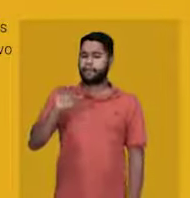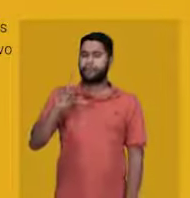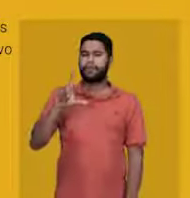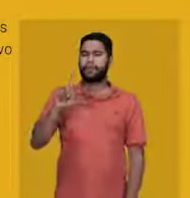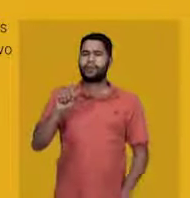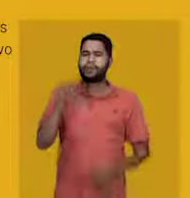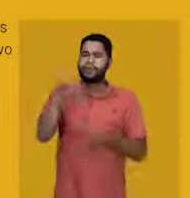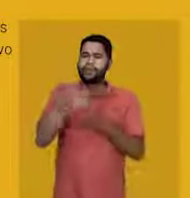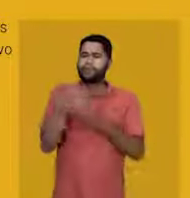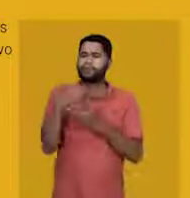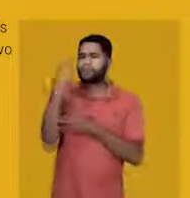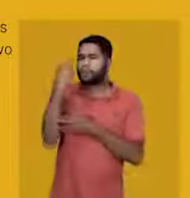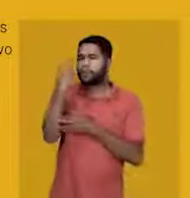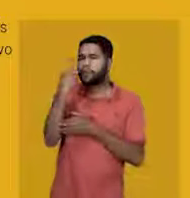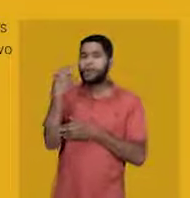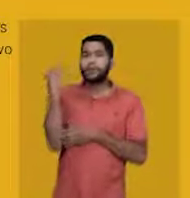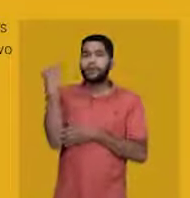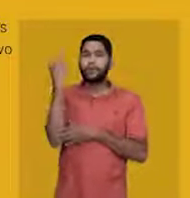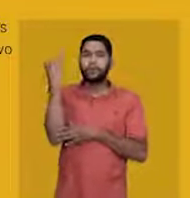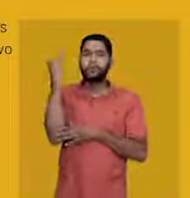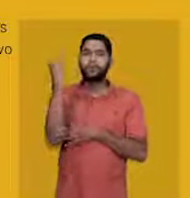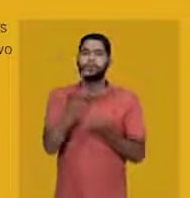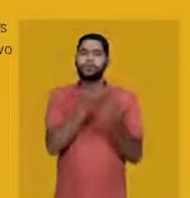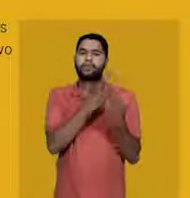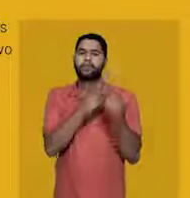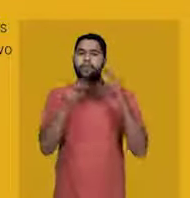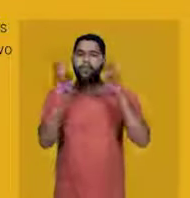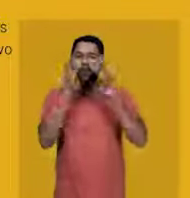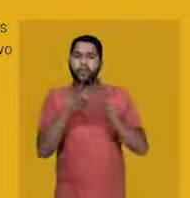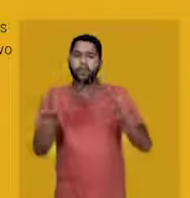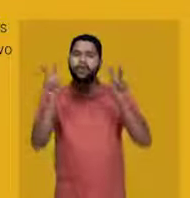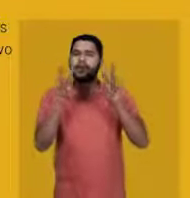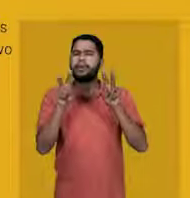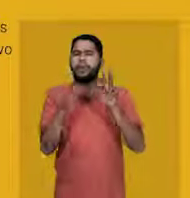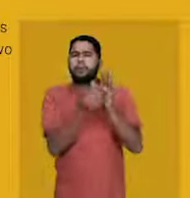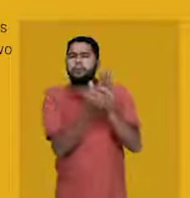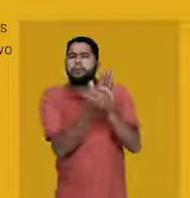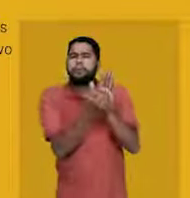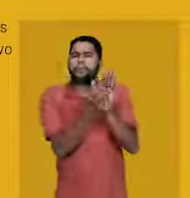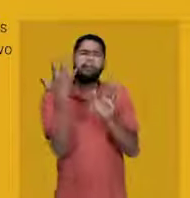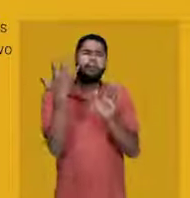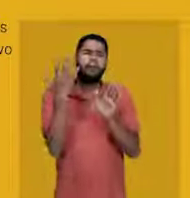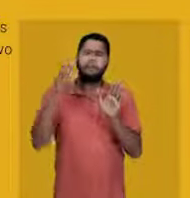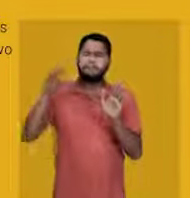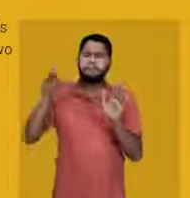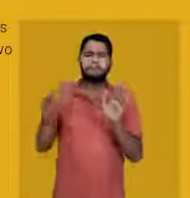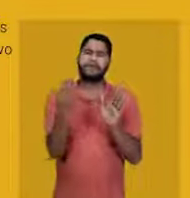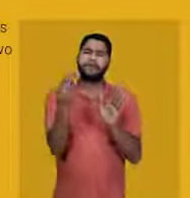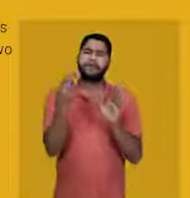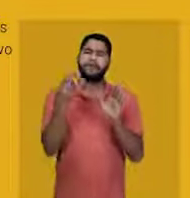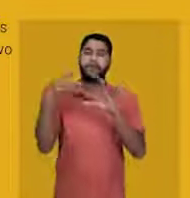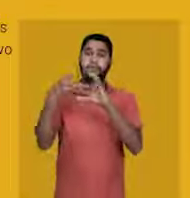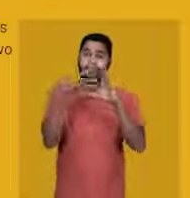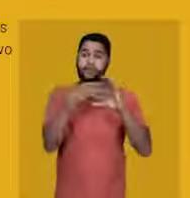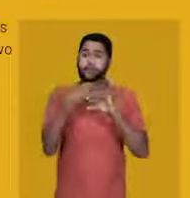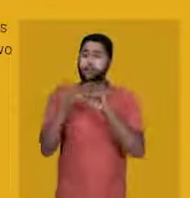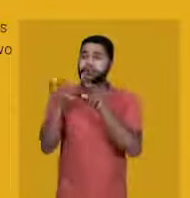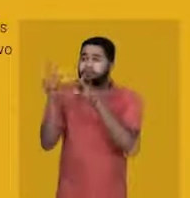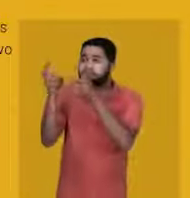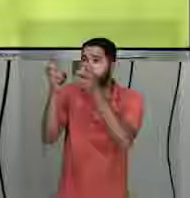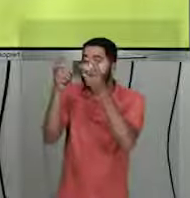retina, com um importante papel na visão. Ela é composta por milhões de células sensíveis à luz. Na retina é